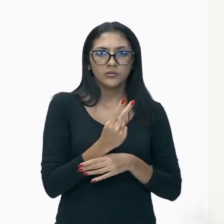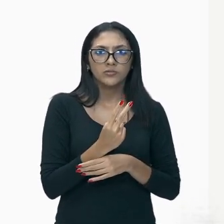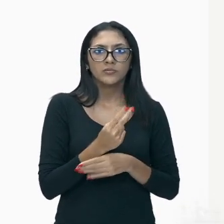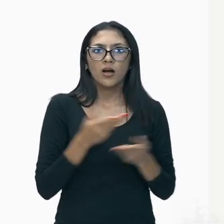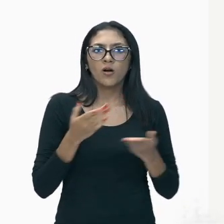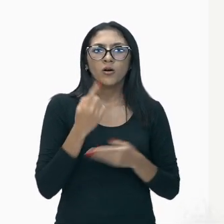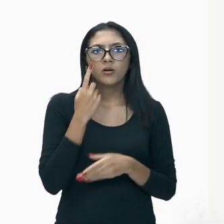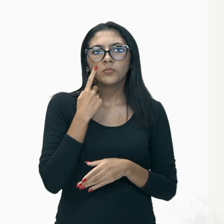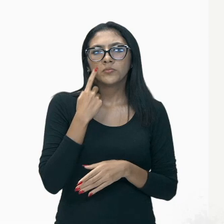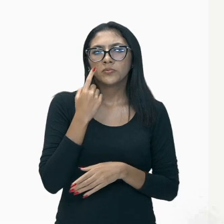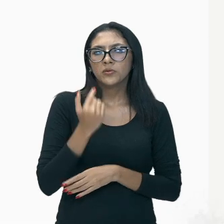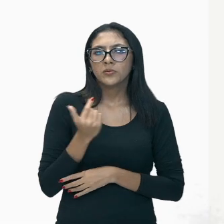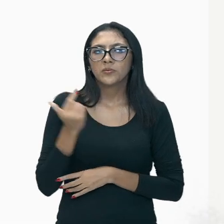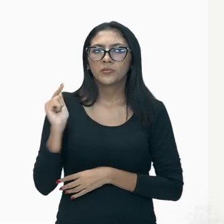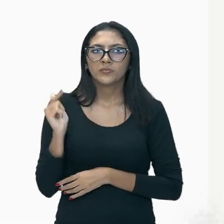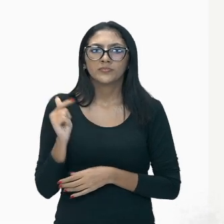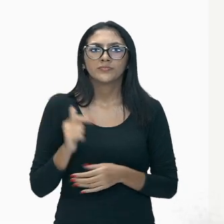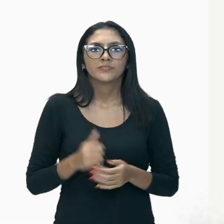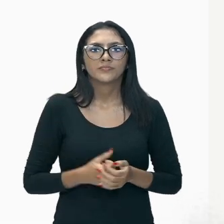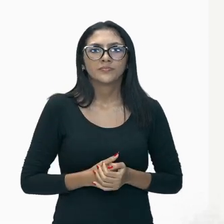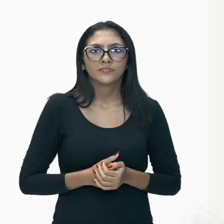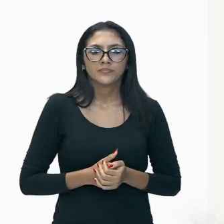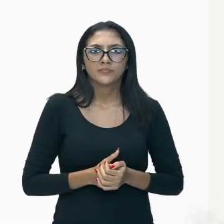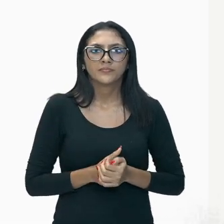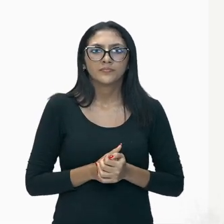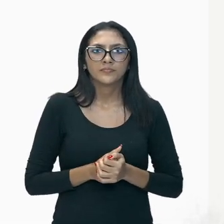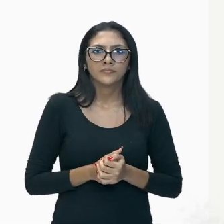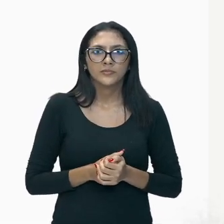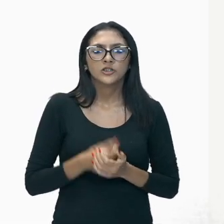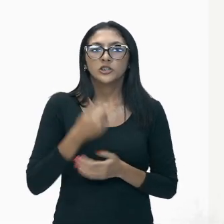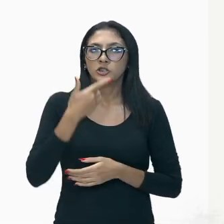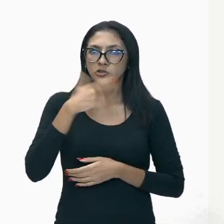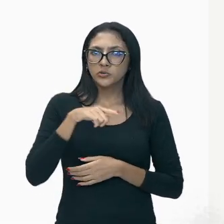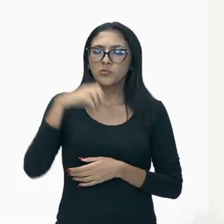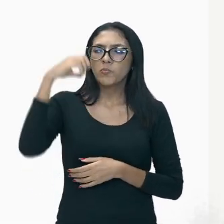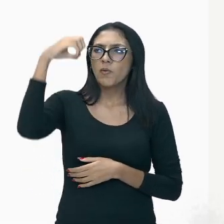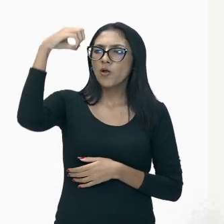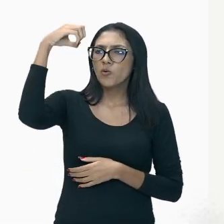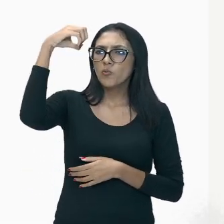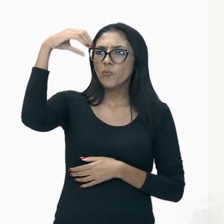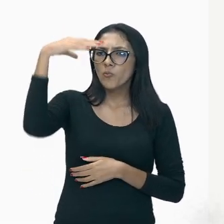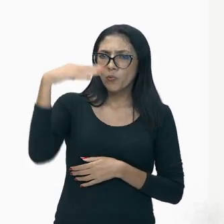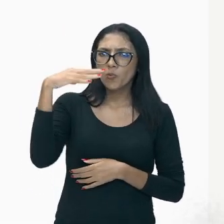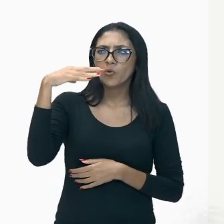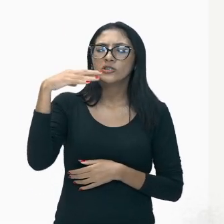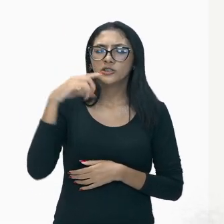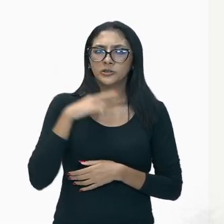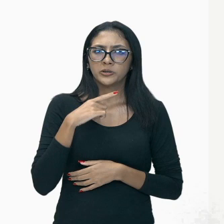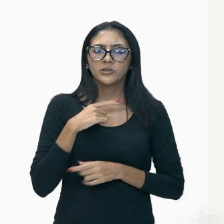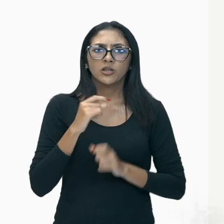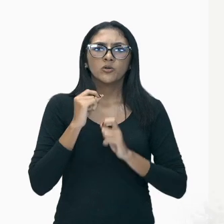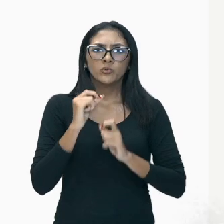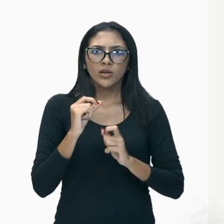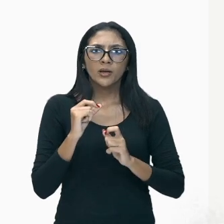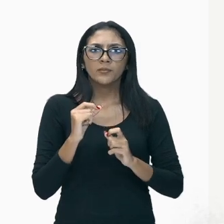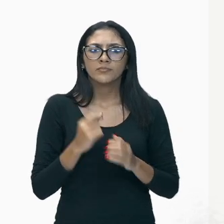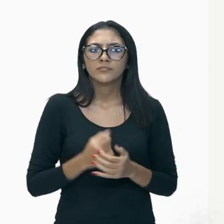lá. Uma lâmpada novamente incandescente de